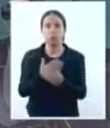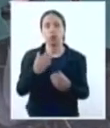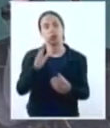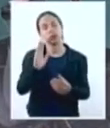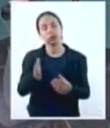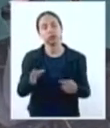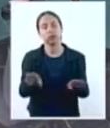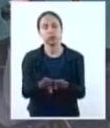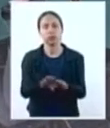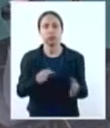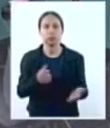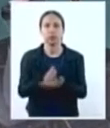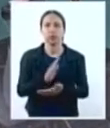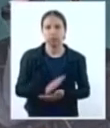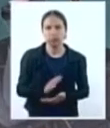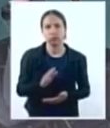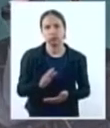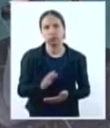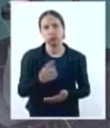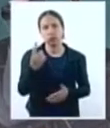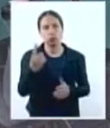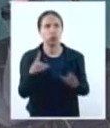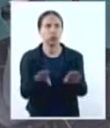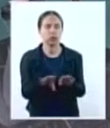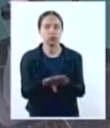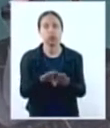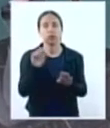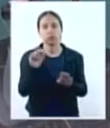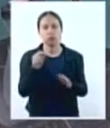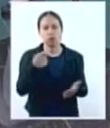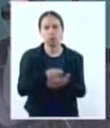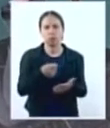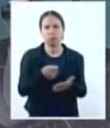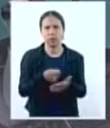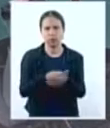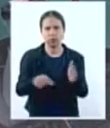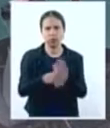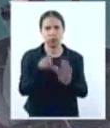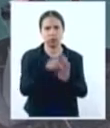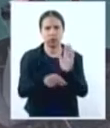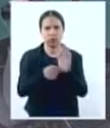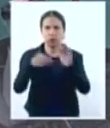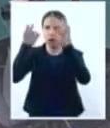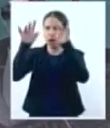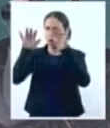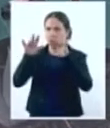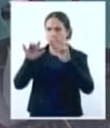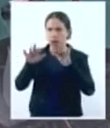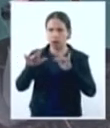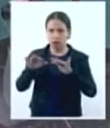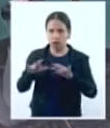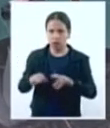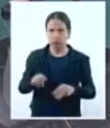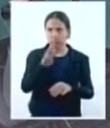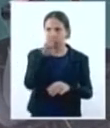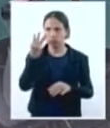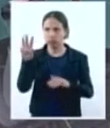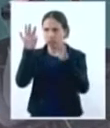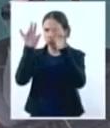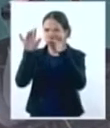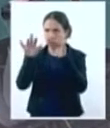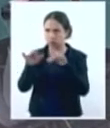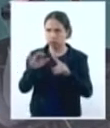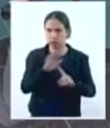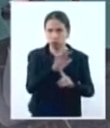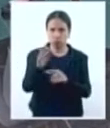Municipal. Um desses projetos do vereador é o que obriga a divulgação da lista de medicamentos da Prefeitura de